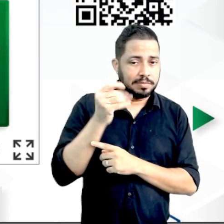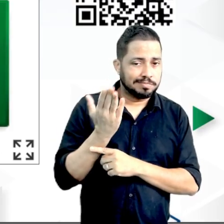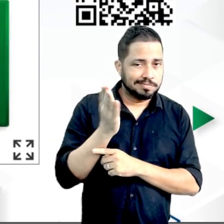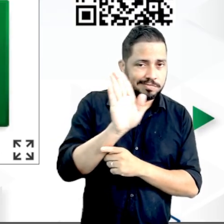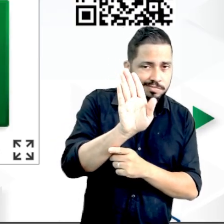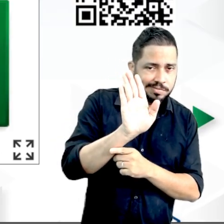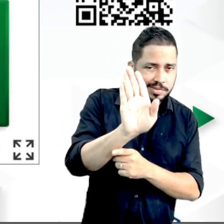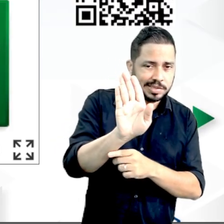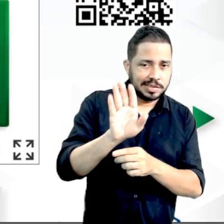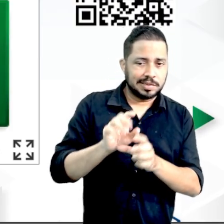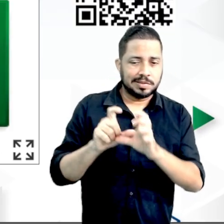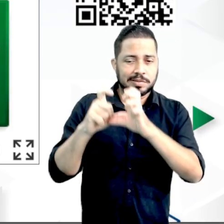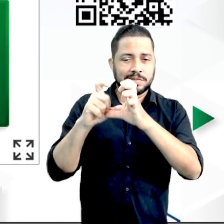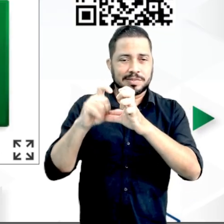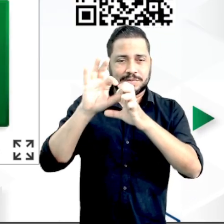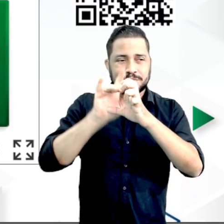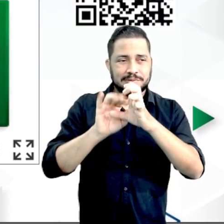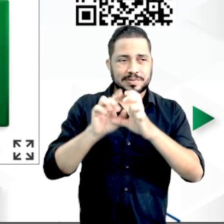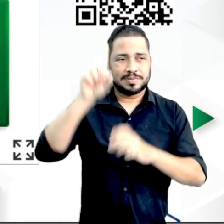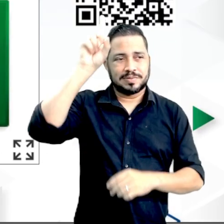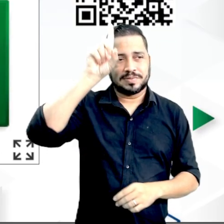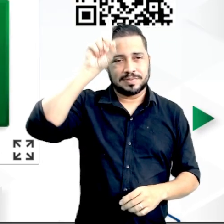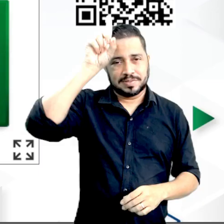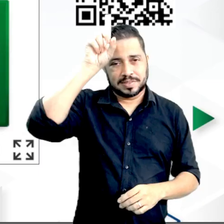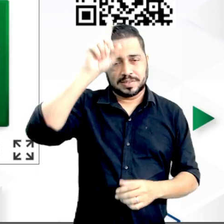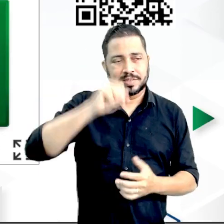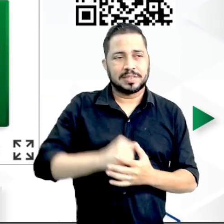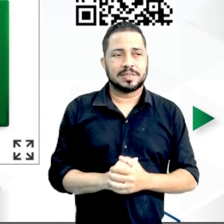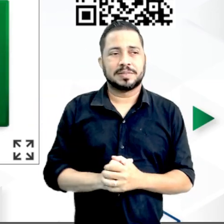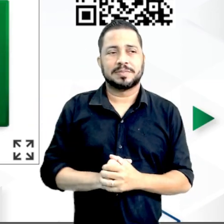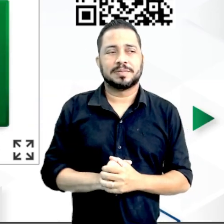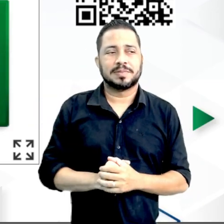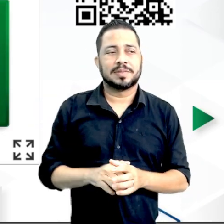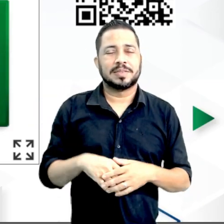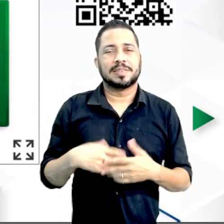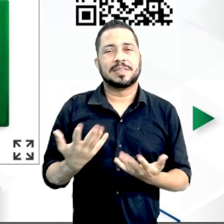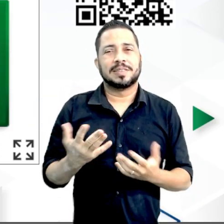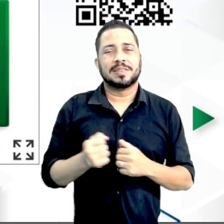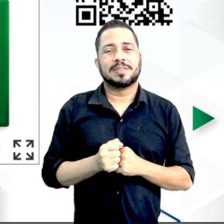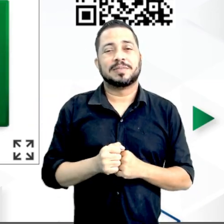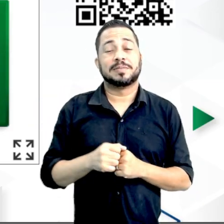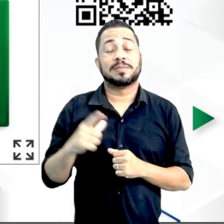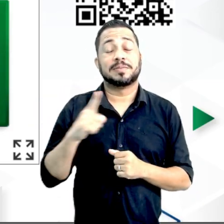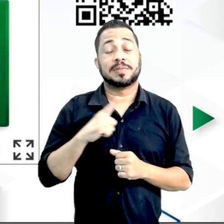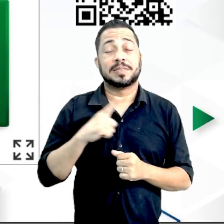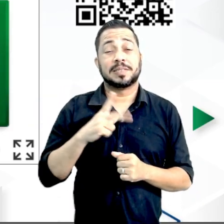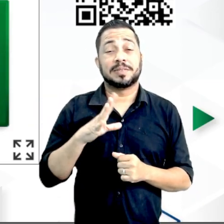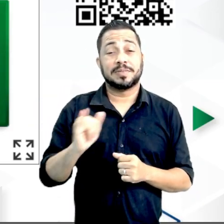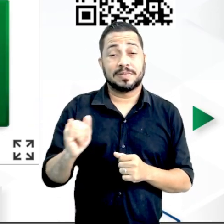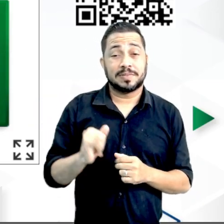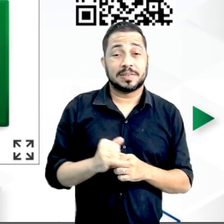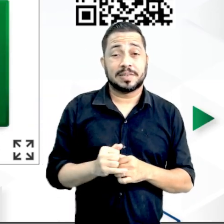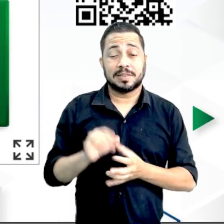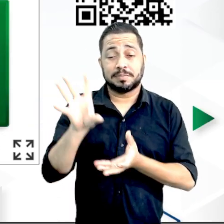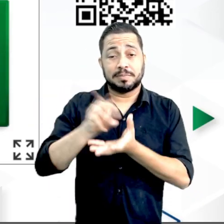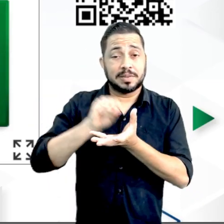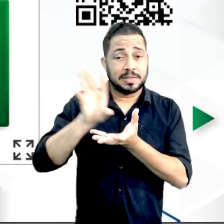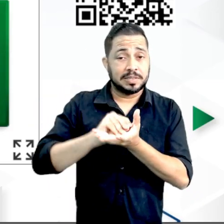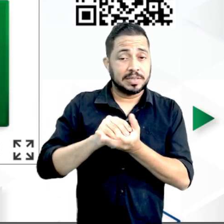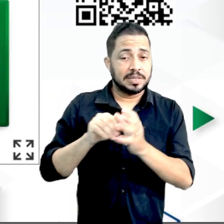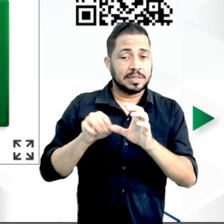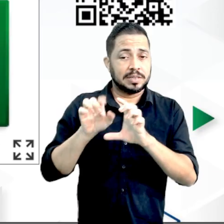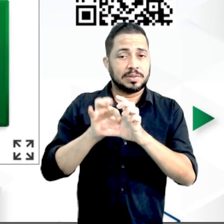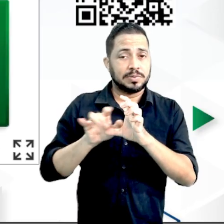está na cabeça aí do meu amigão. Tá bem assim, bem na cabeça dele, tá vendo? Isso aí. E aí você vai baixar a partir desse QR